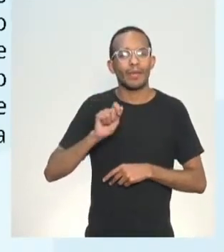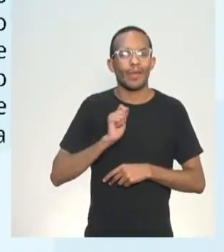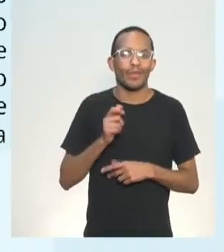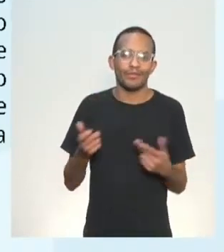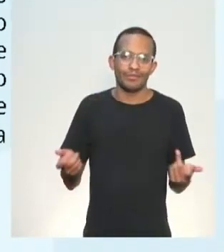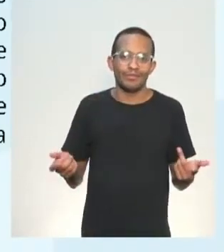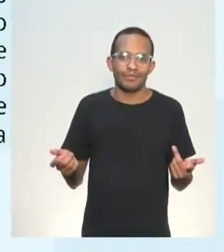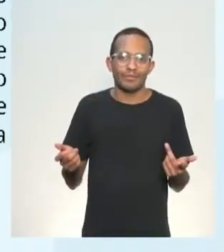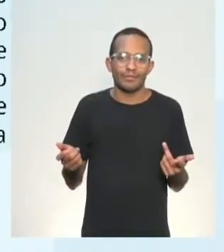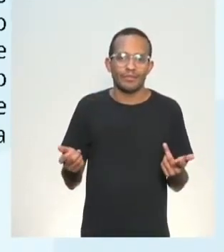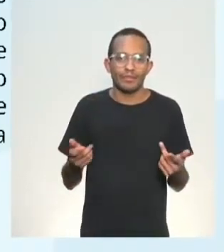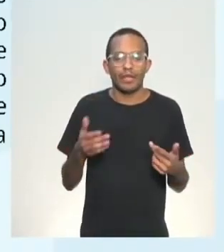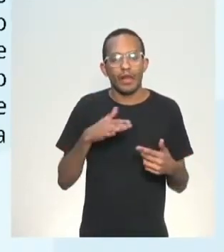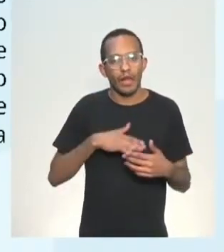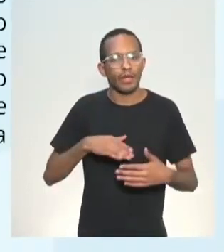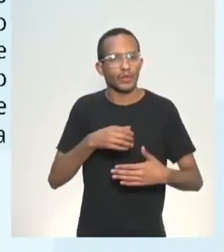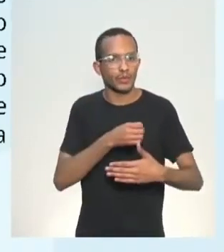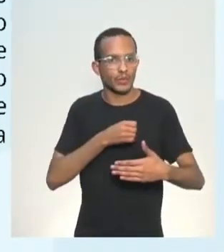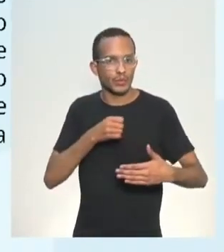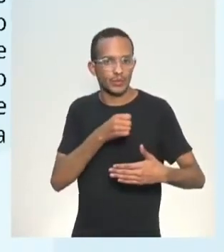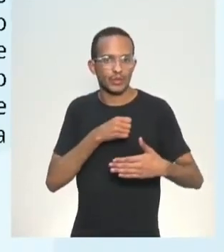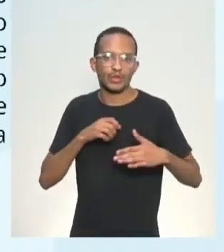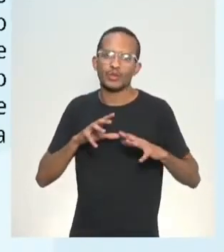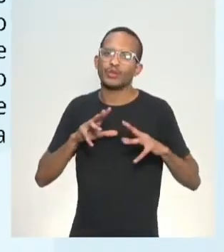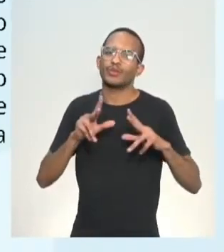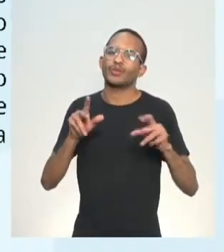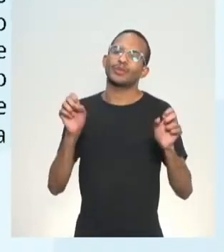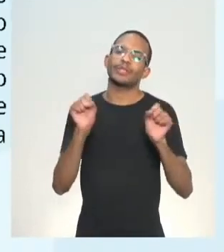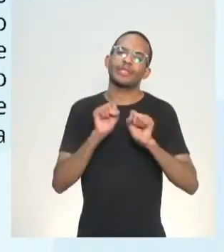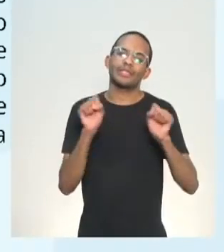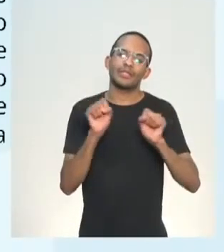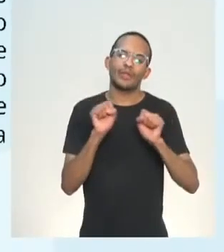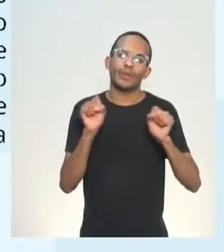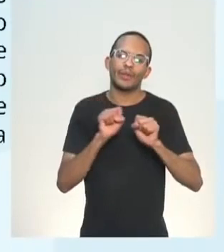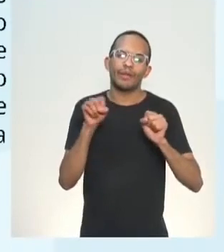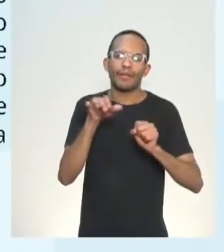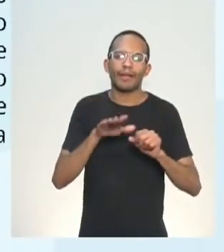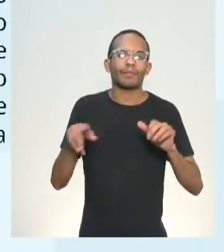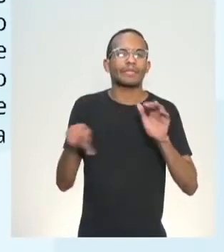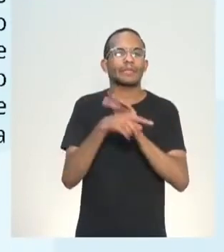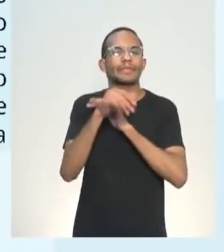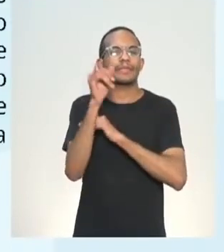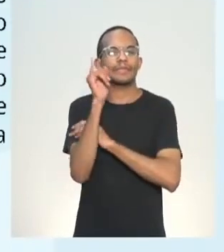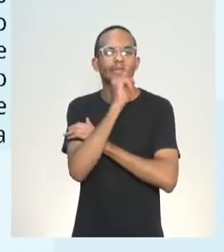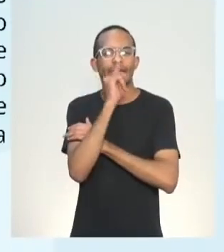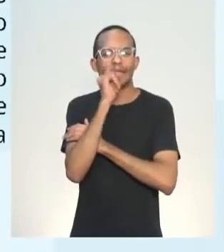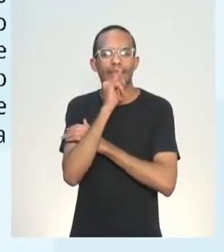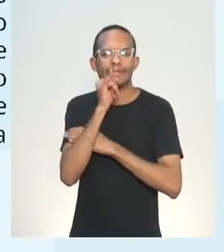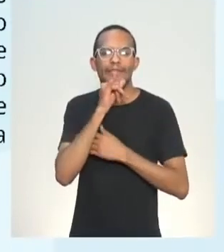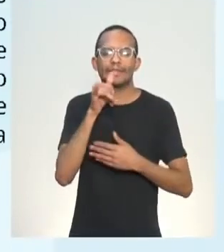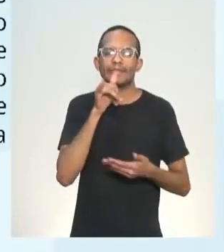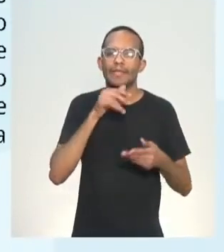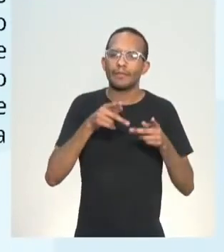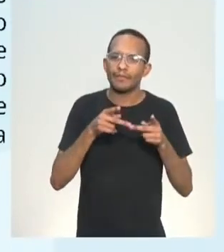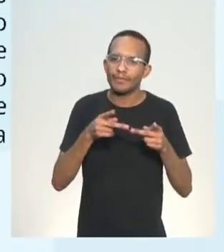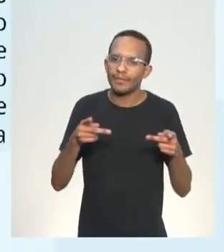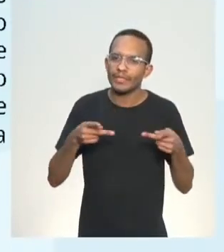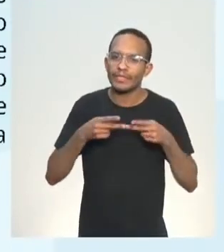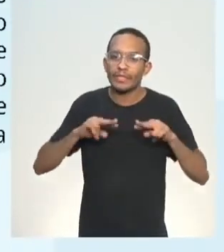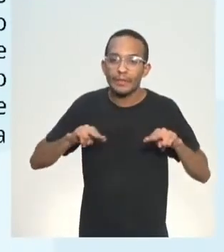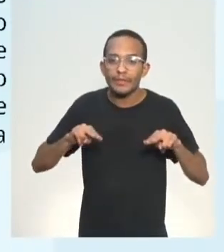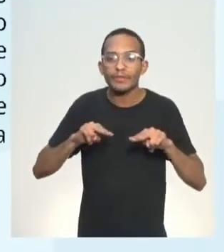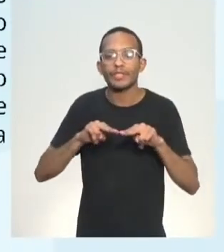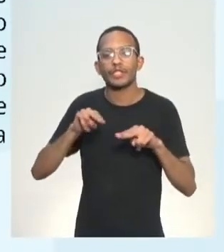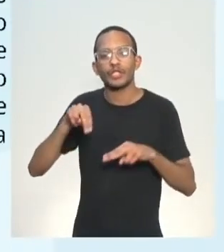bom? Aí na culinária, né, gente, todo mundo adora as massas italianas, né? Os salgados, a pizza, o nhoque,